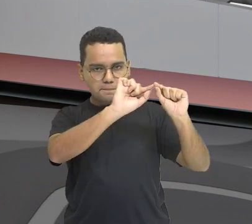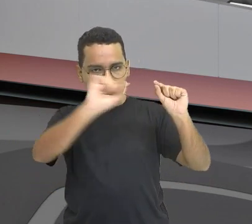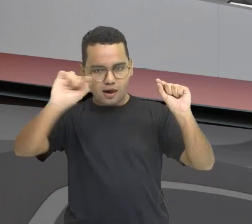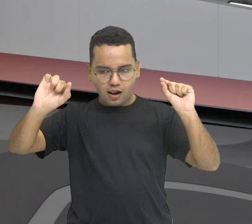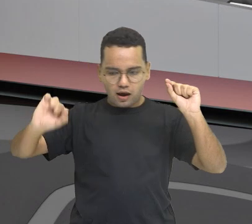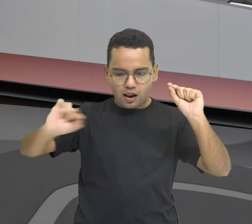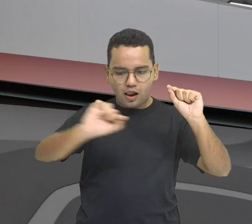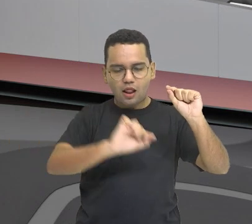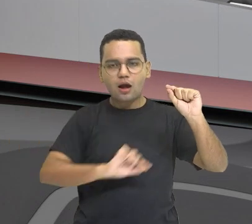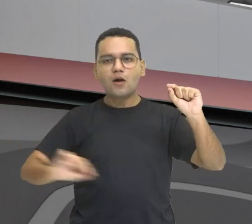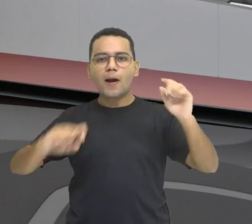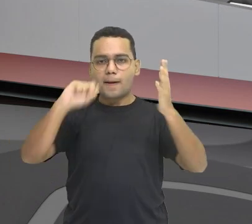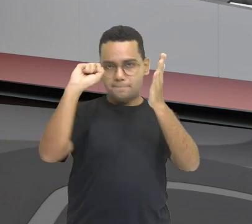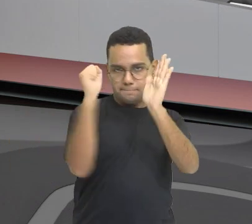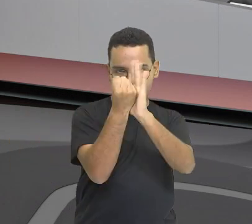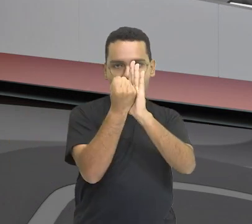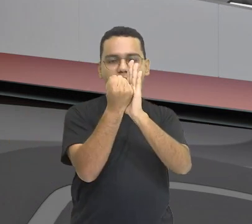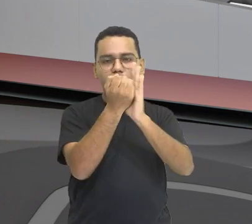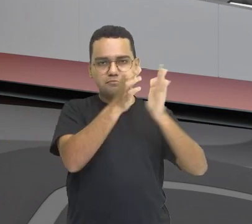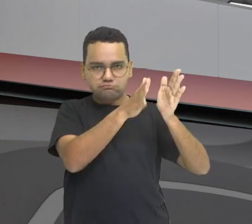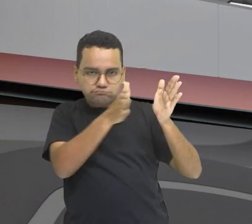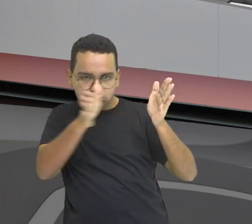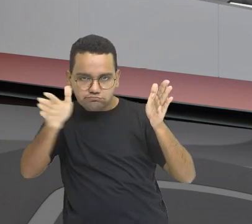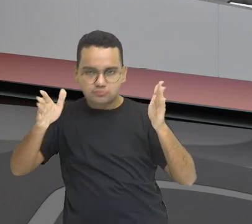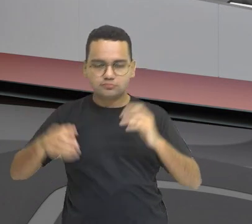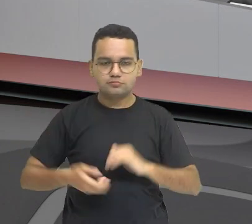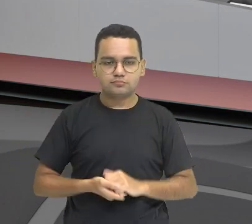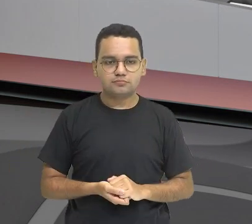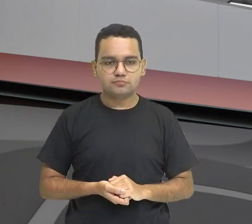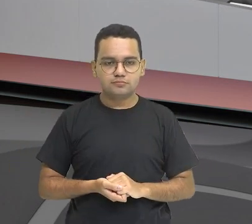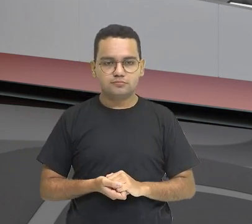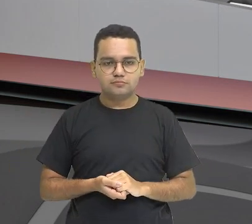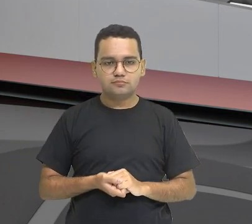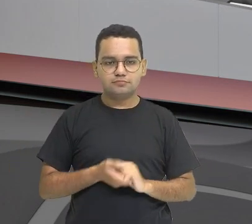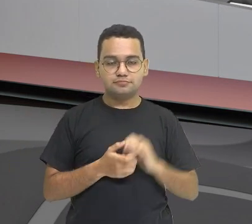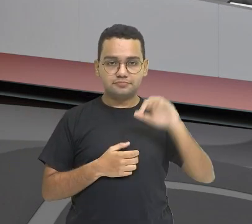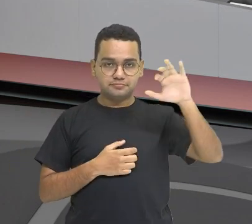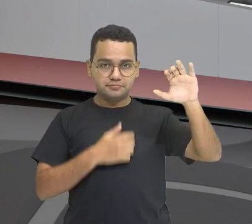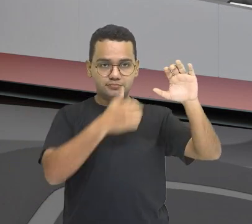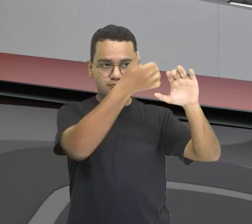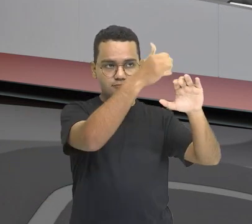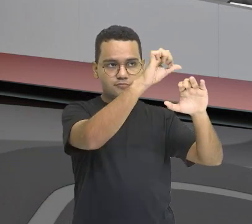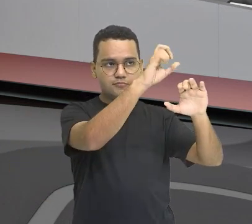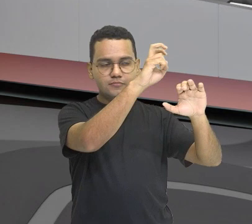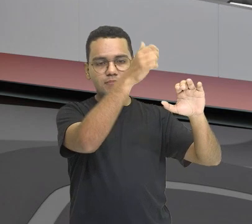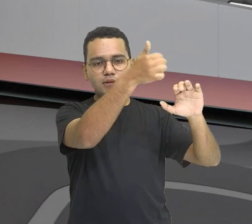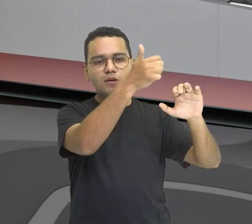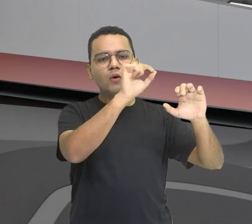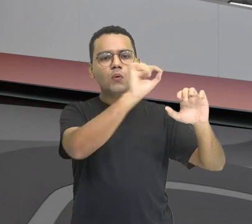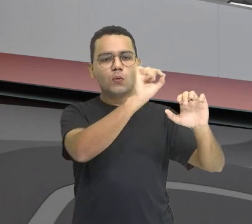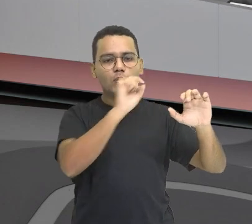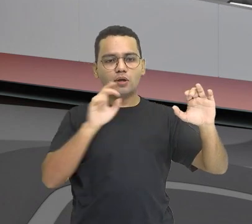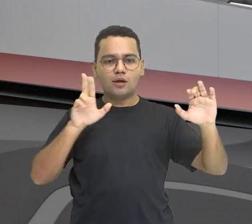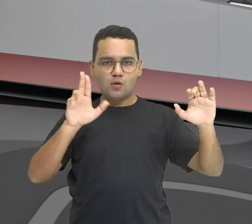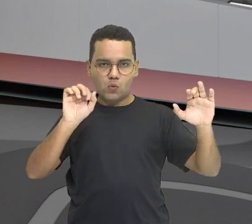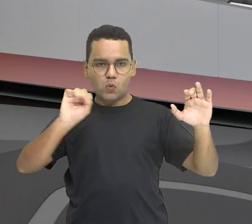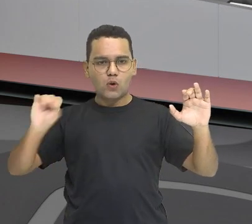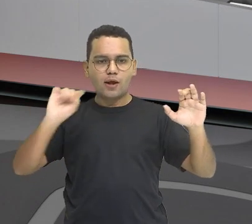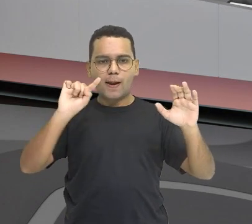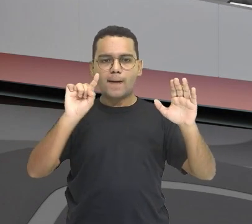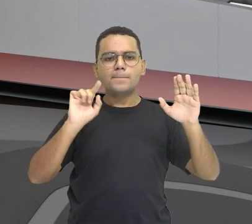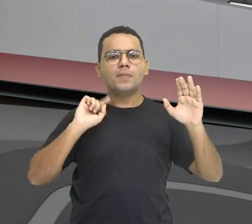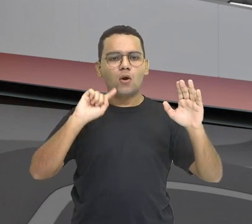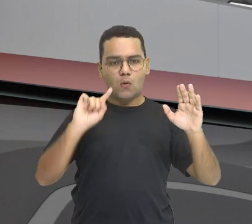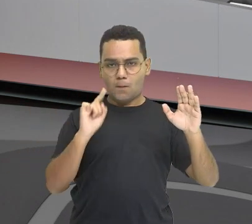gente vai conseguir observar como foi essa disputa. A gente tem ali em 1957 a União Soviética lançando o primeiro